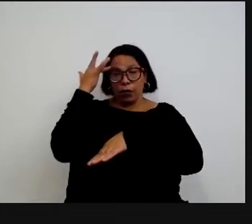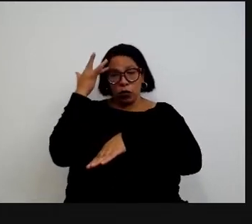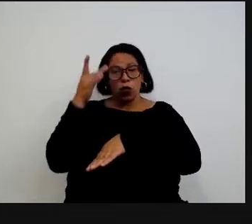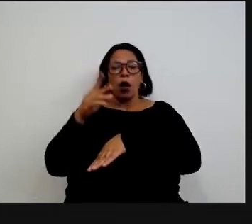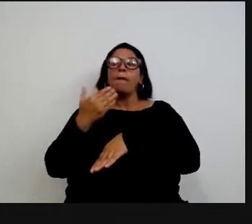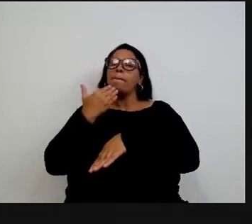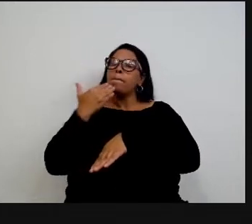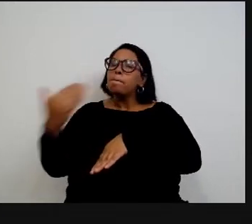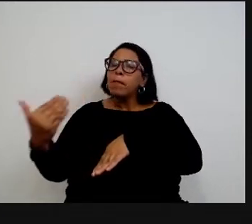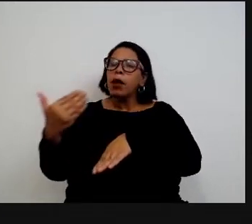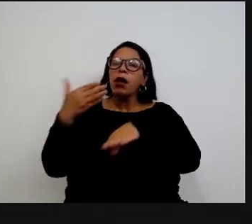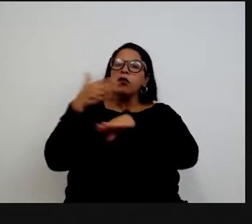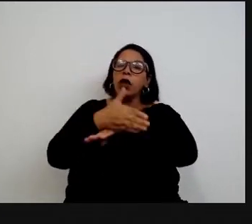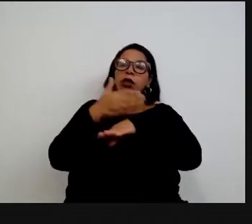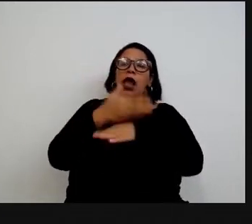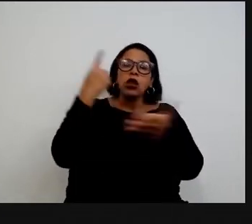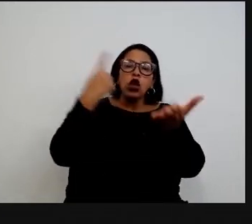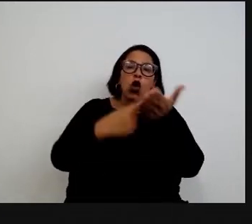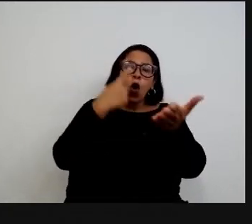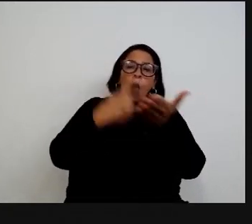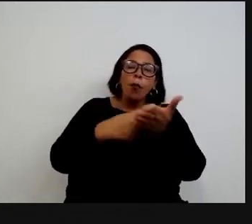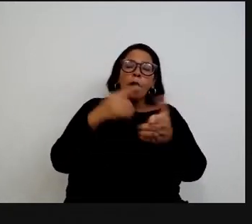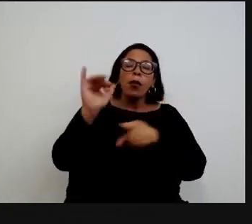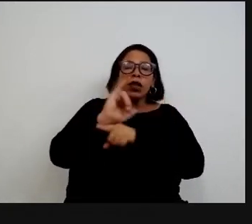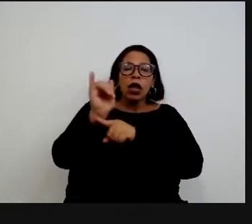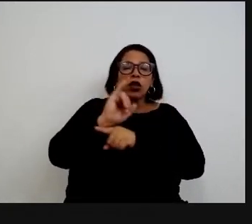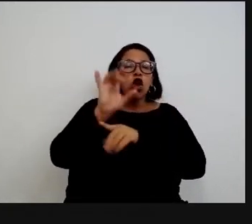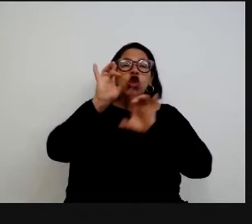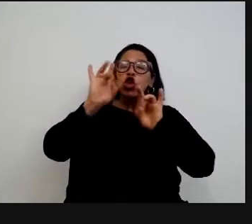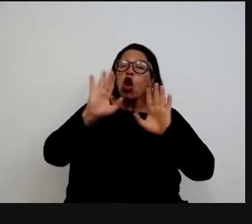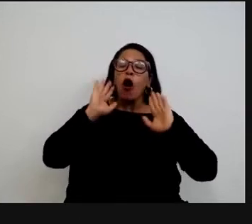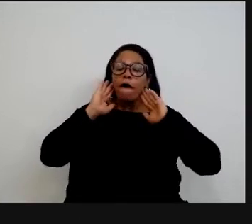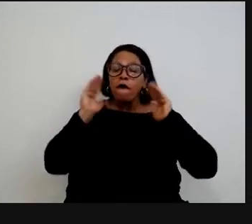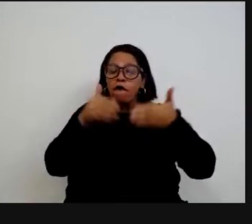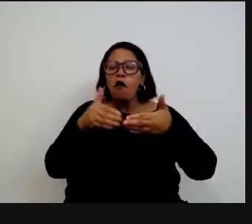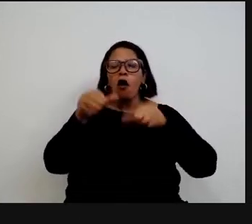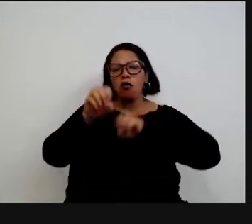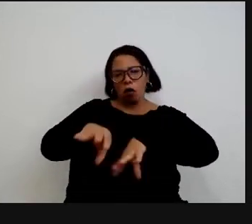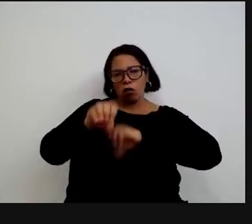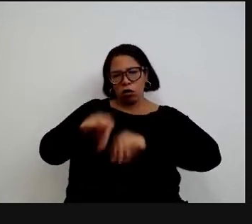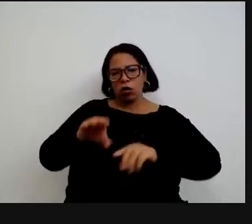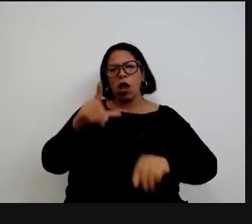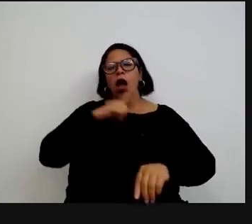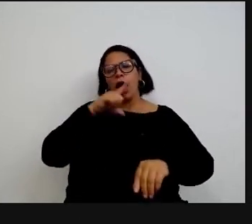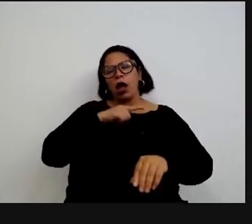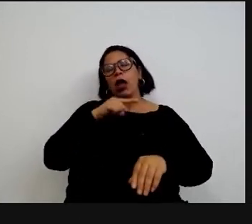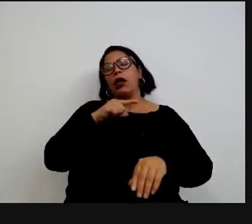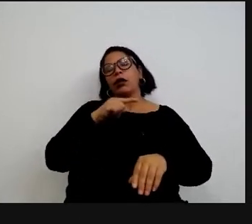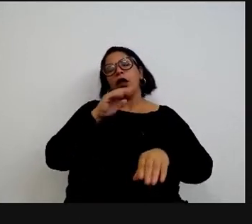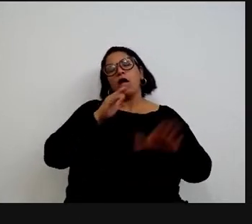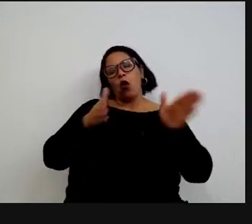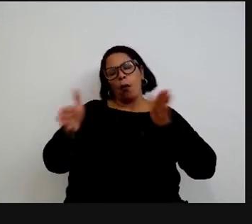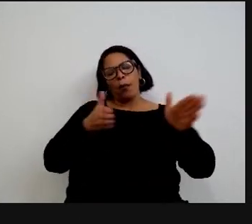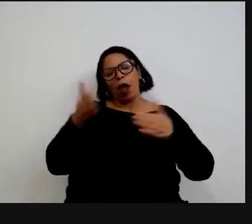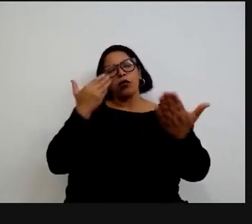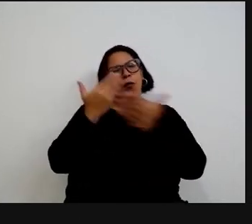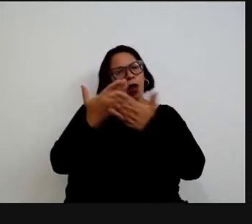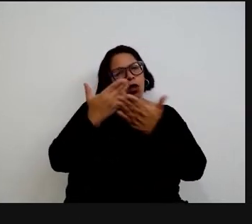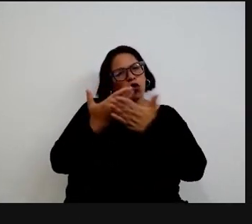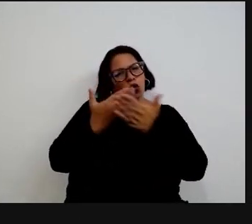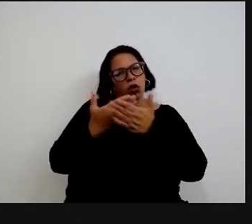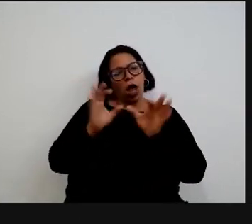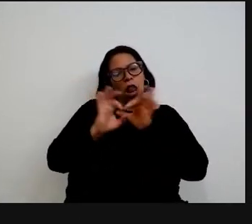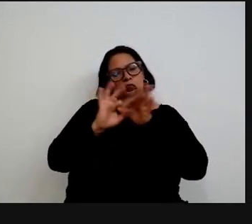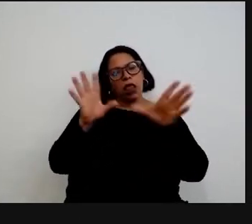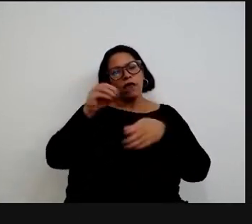pessoa pede esse acesso e se compromete a usar o acesso apenas para a educação, né? E aí ele tem um prazo para estudar aqueles materiais que a gente